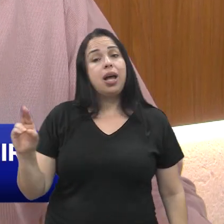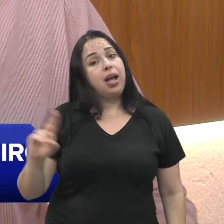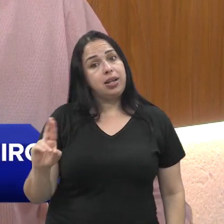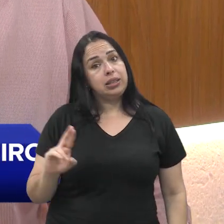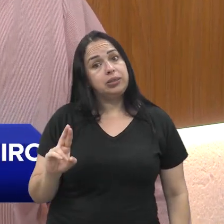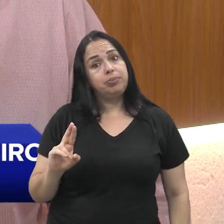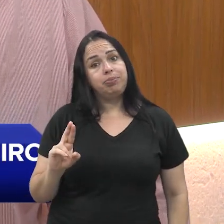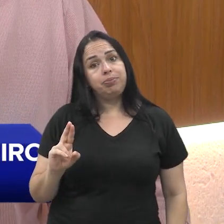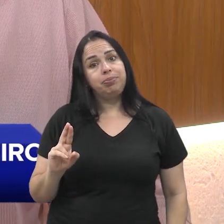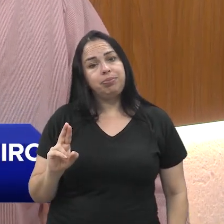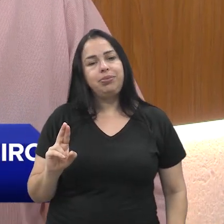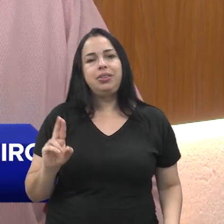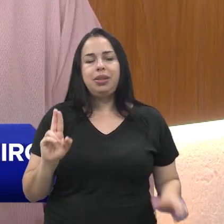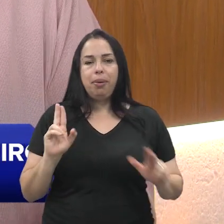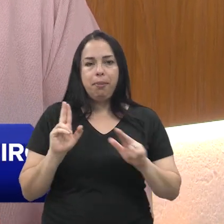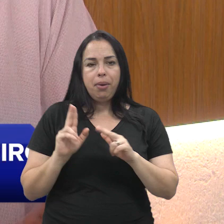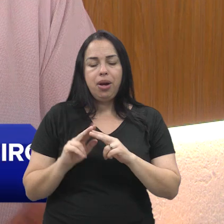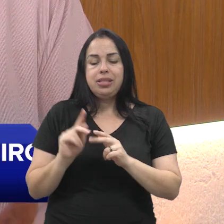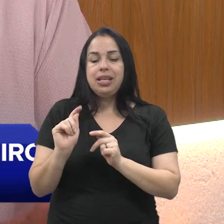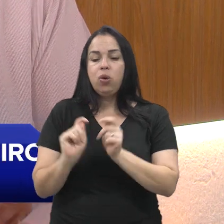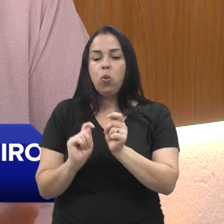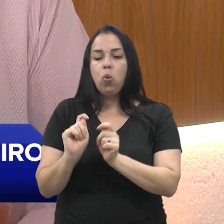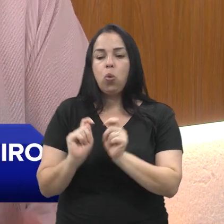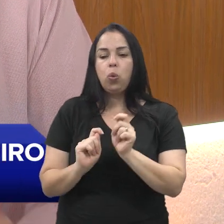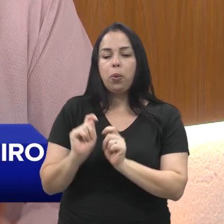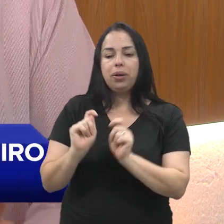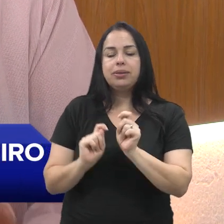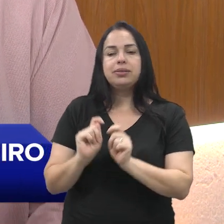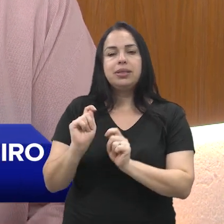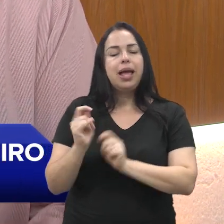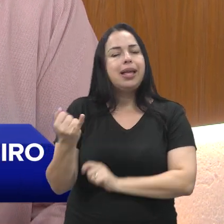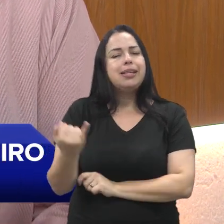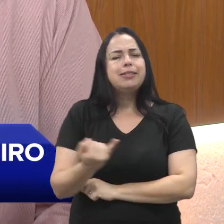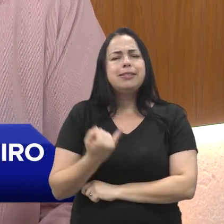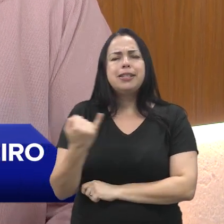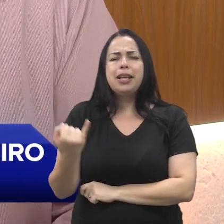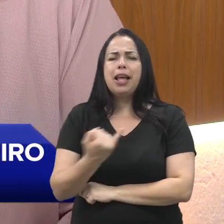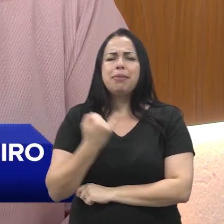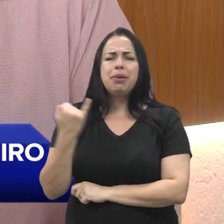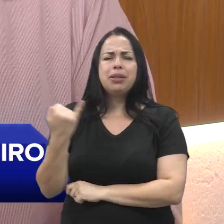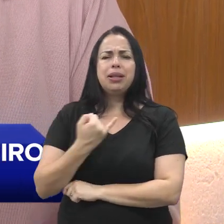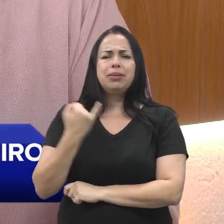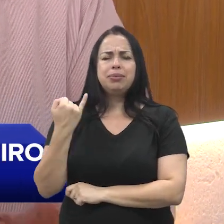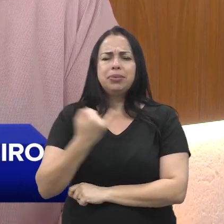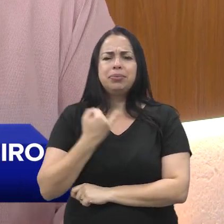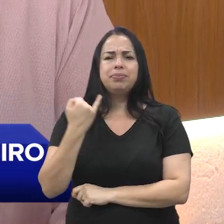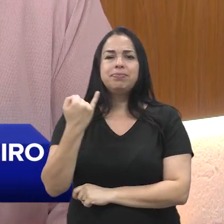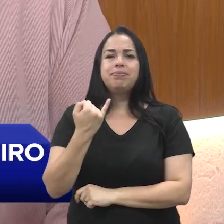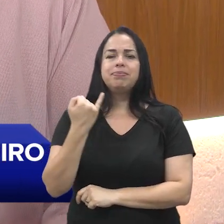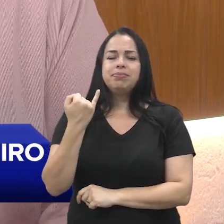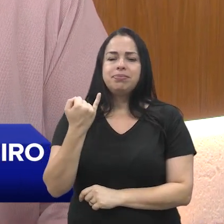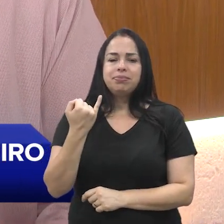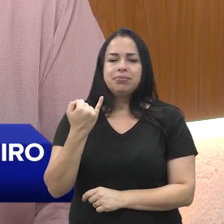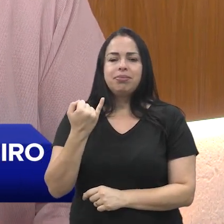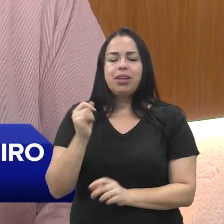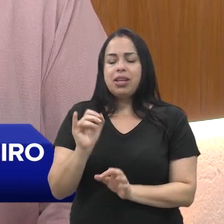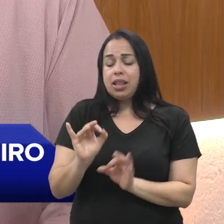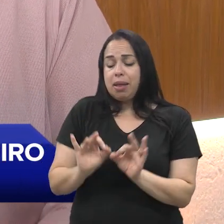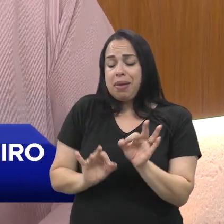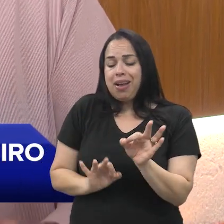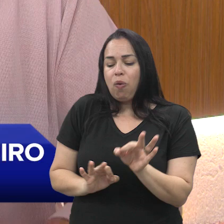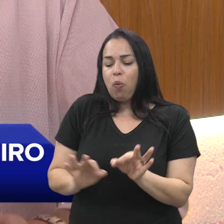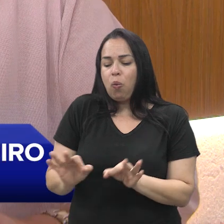R$ 1.800. Então, esses controles, eles são muito importantes que nós o